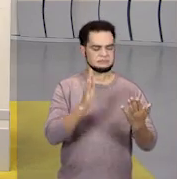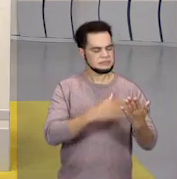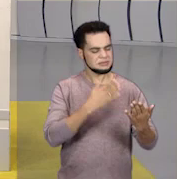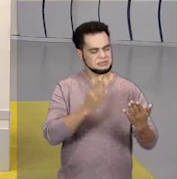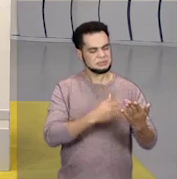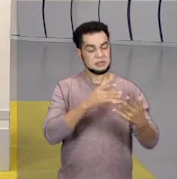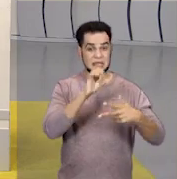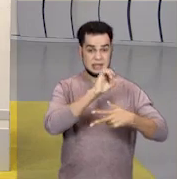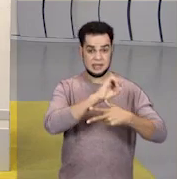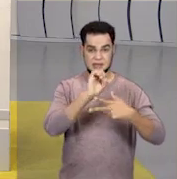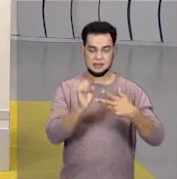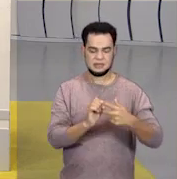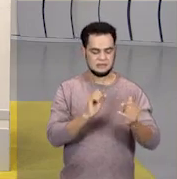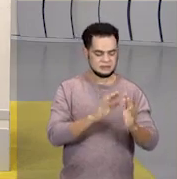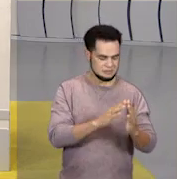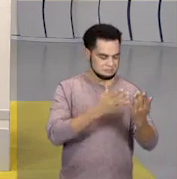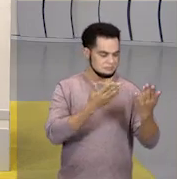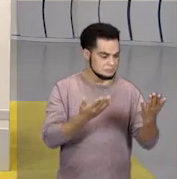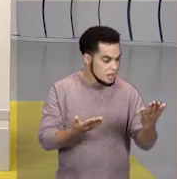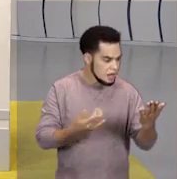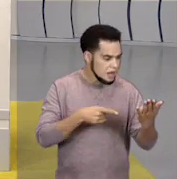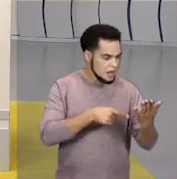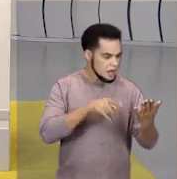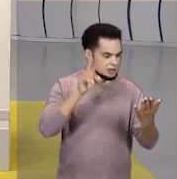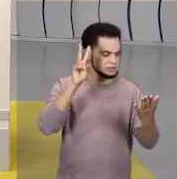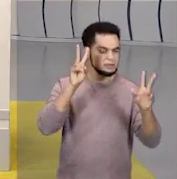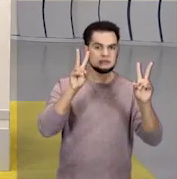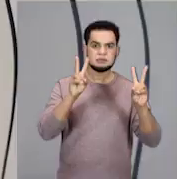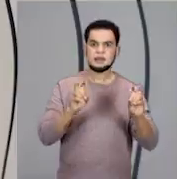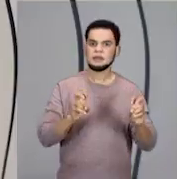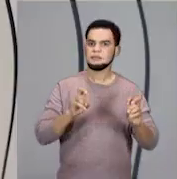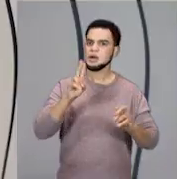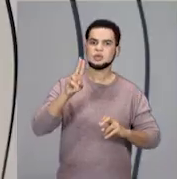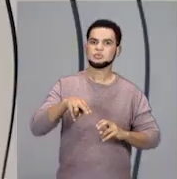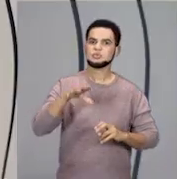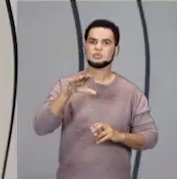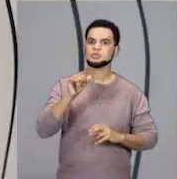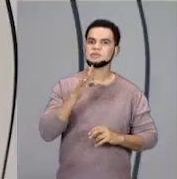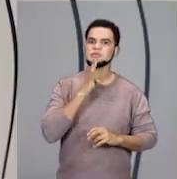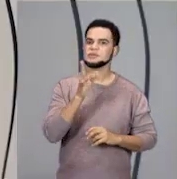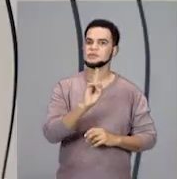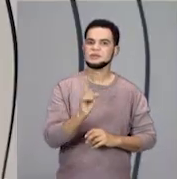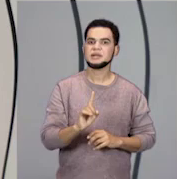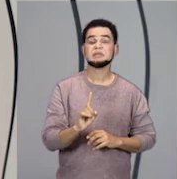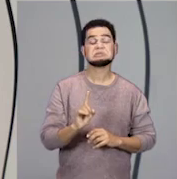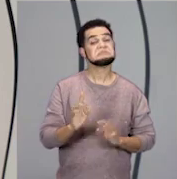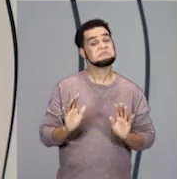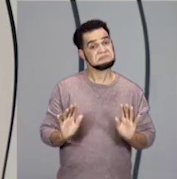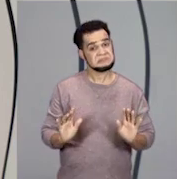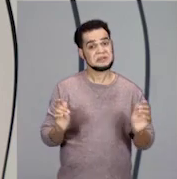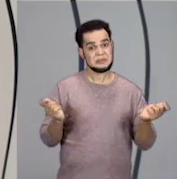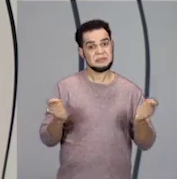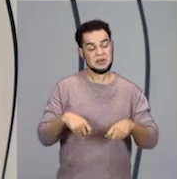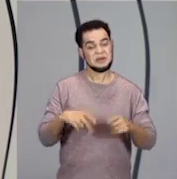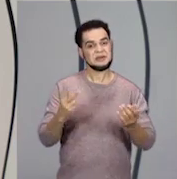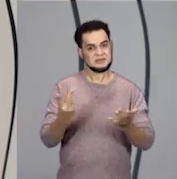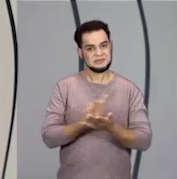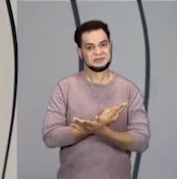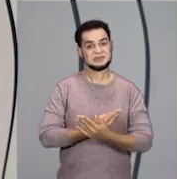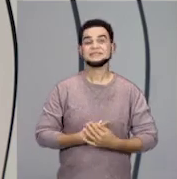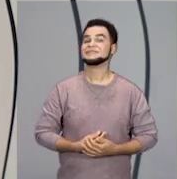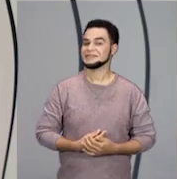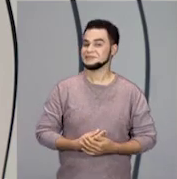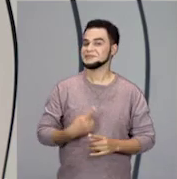questões e tá lá um tema que você nunca ouviu falar na sua vida? Isso pode acontecer. Afinal de contas,